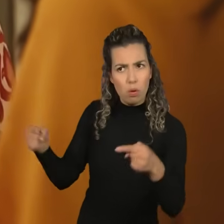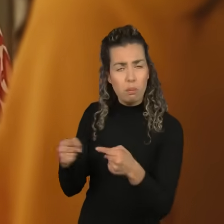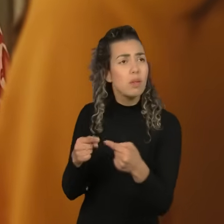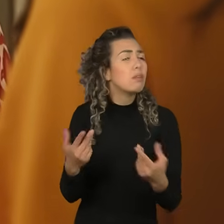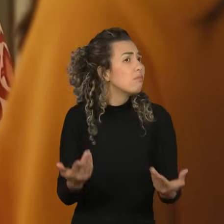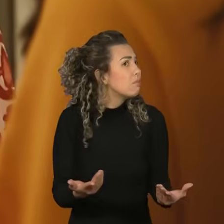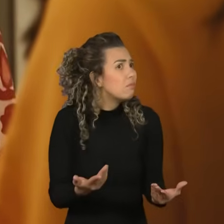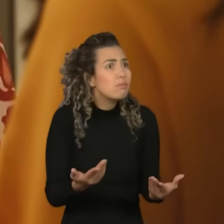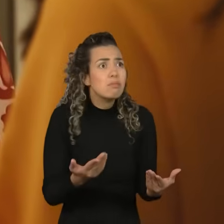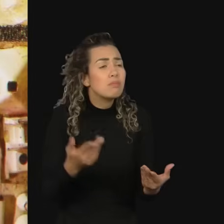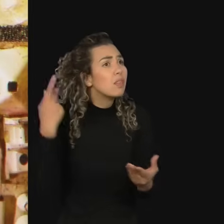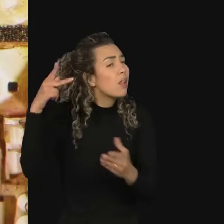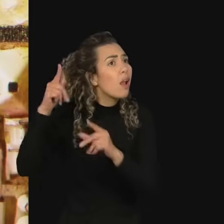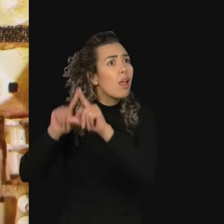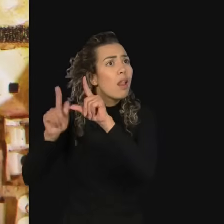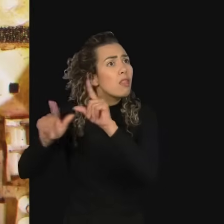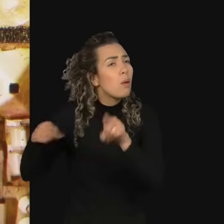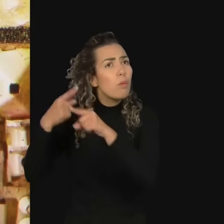que não fosse atual.